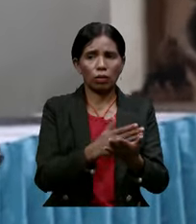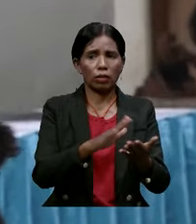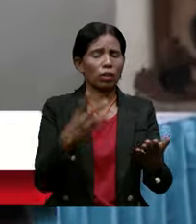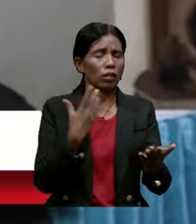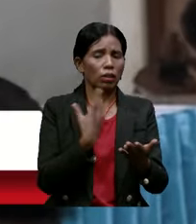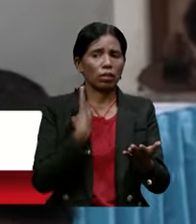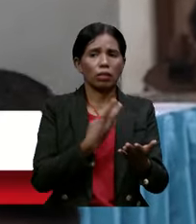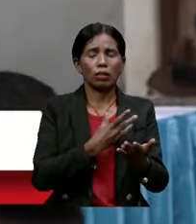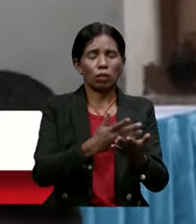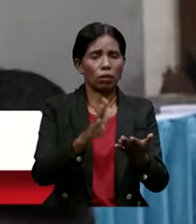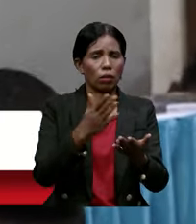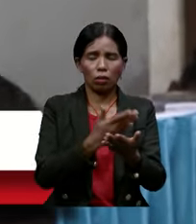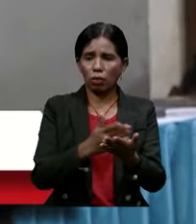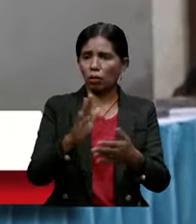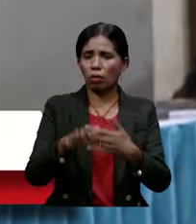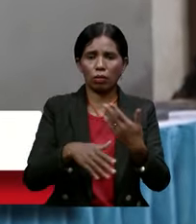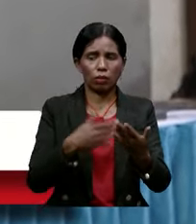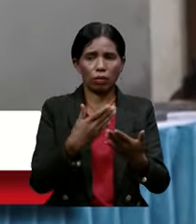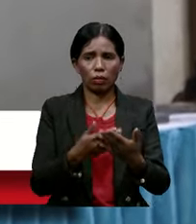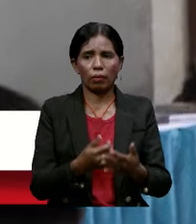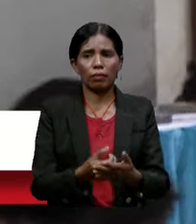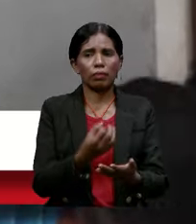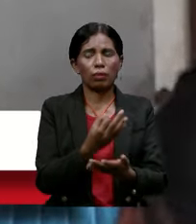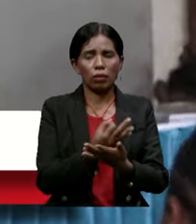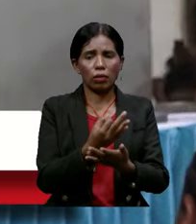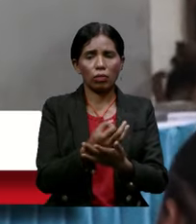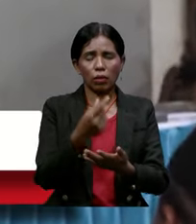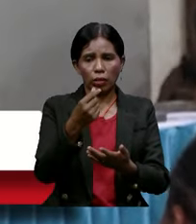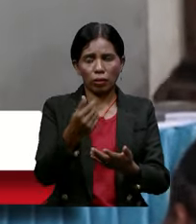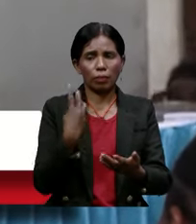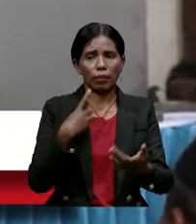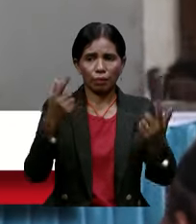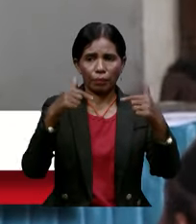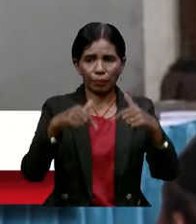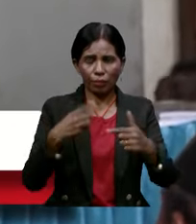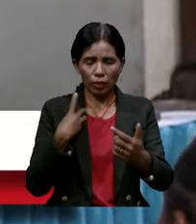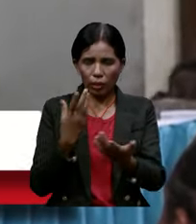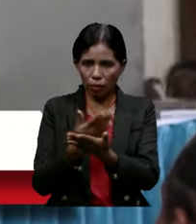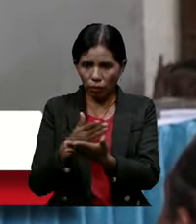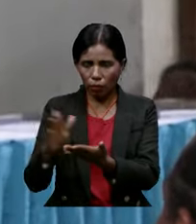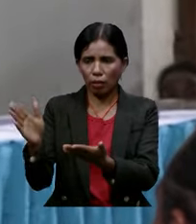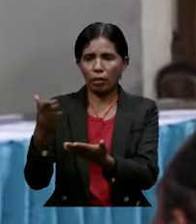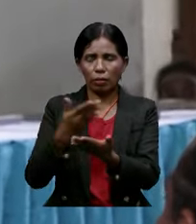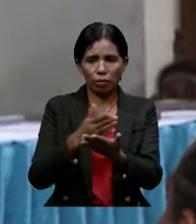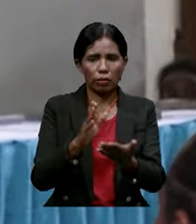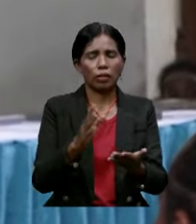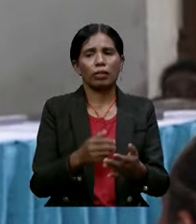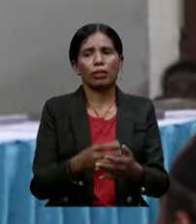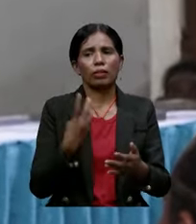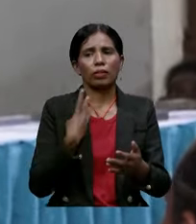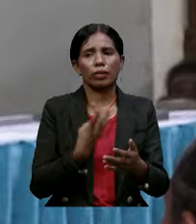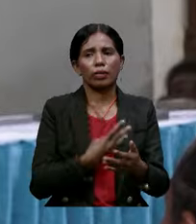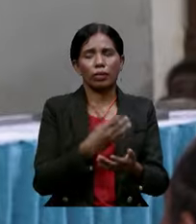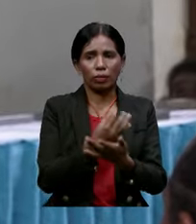tutu. Bota o tutu. Ossa, e tu andamento oit ni liba, e tu passas a dia. Ossa, e te ne